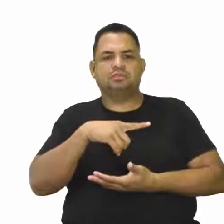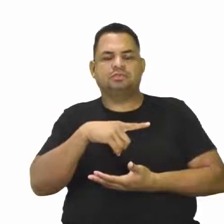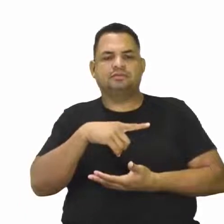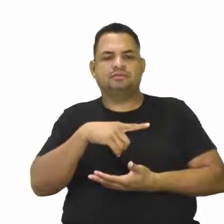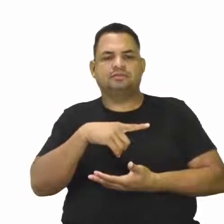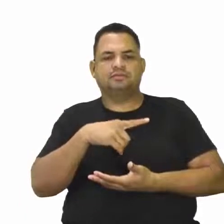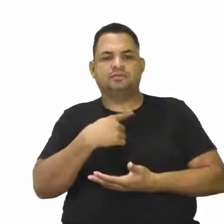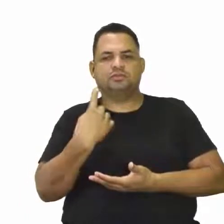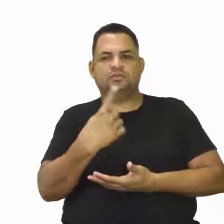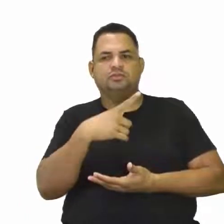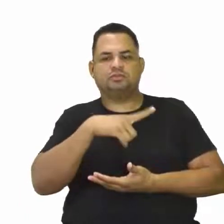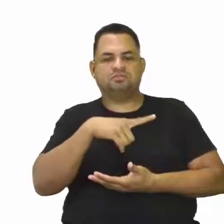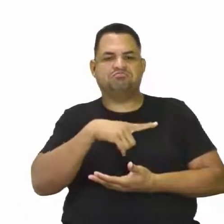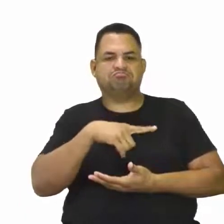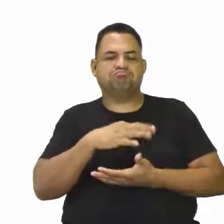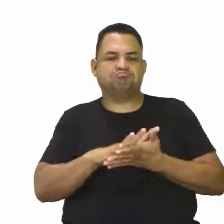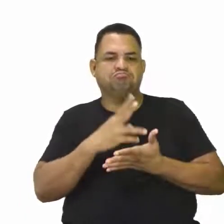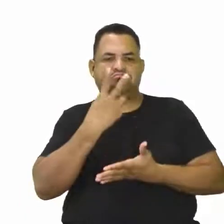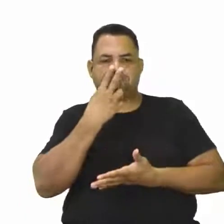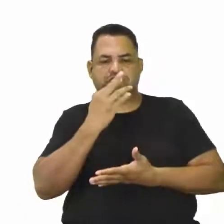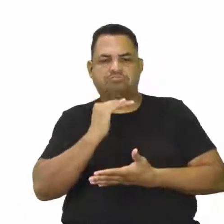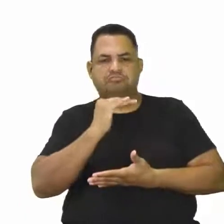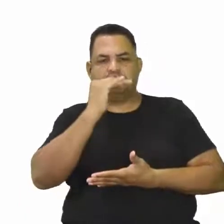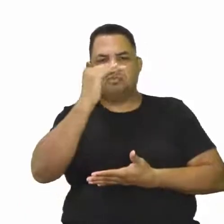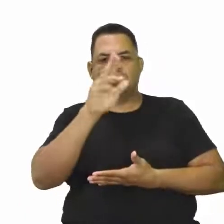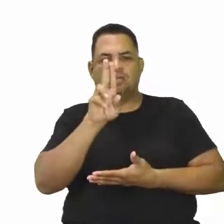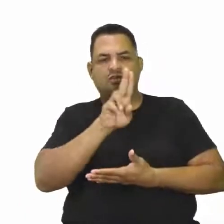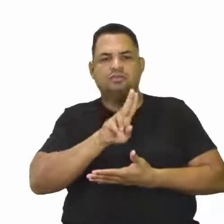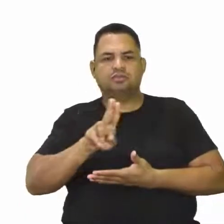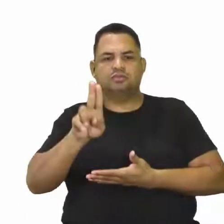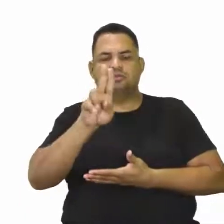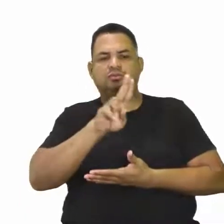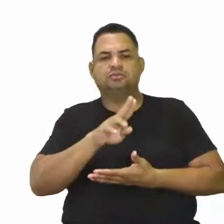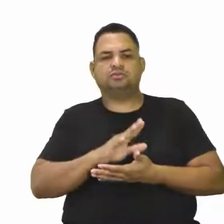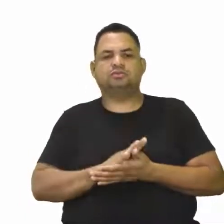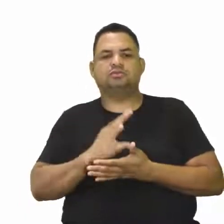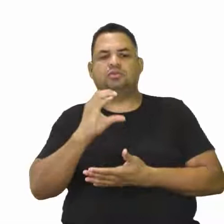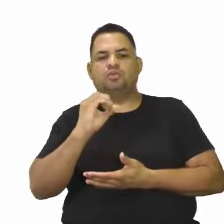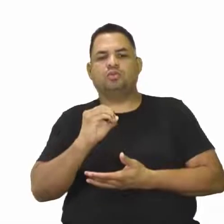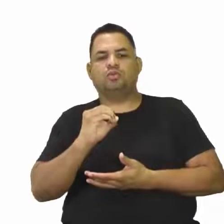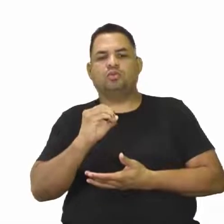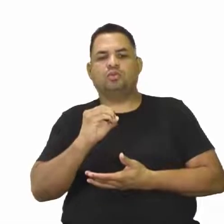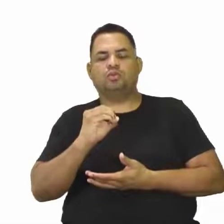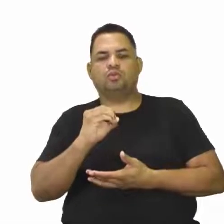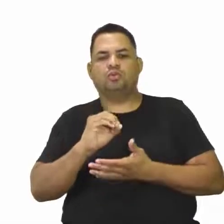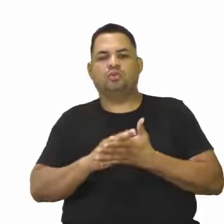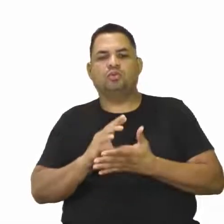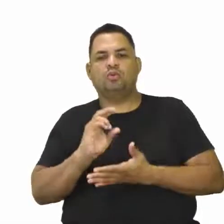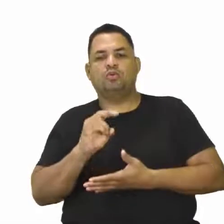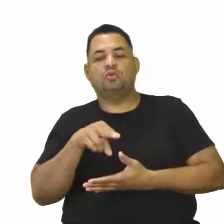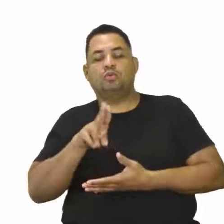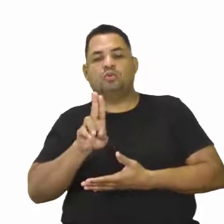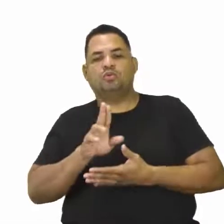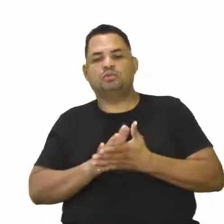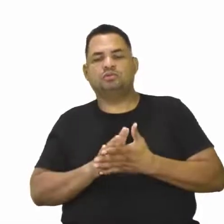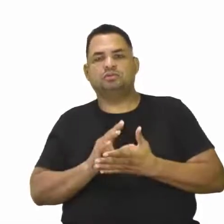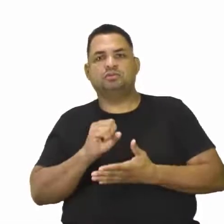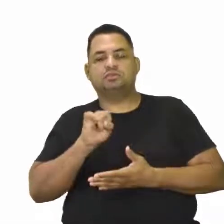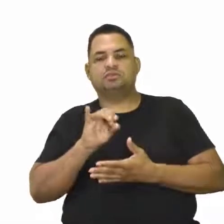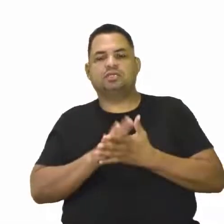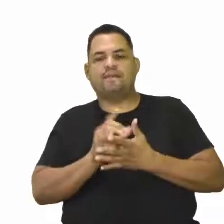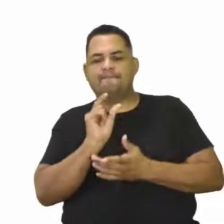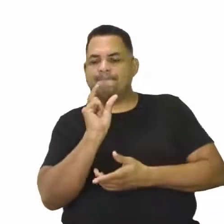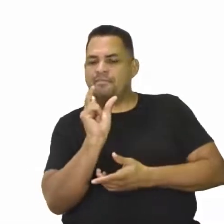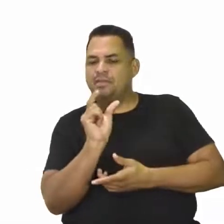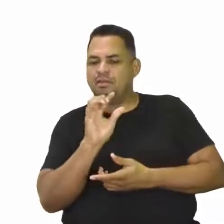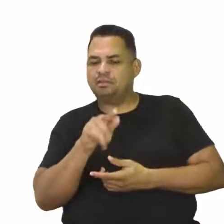disyuntivas, nós temos um caso parecido com a de cima, que é o uso do o e do u. Então, se a palavra seguinte